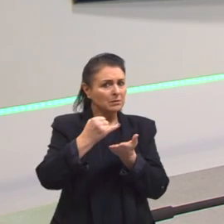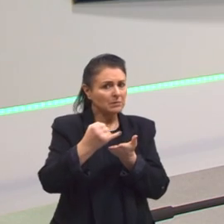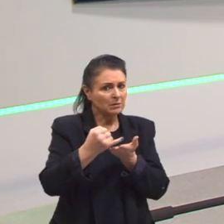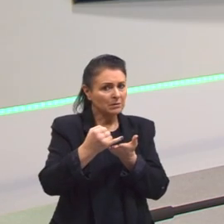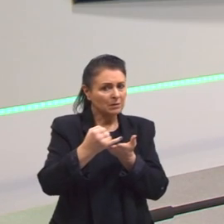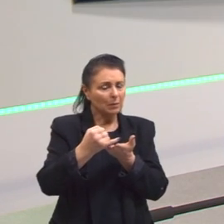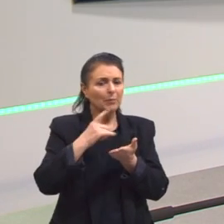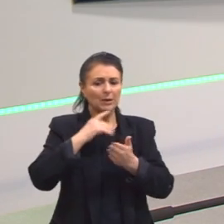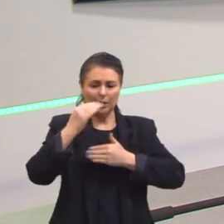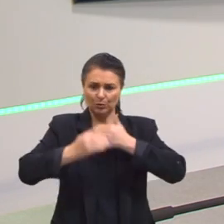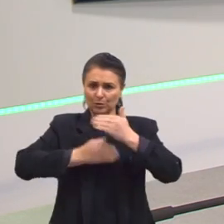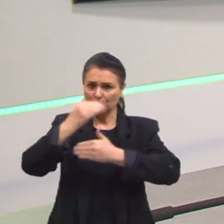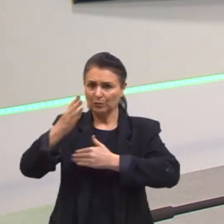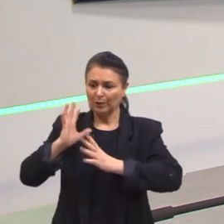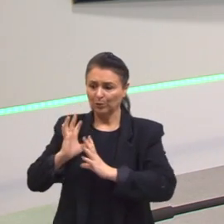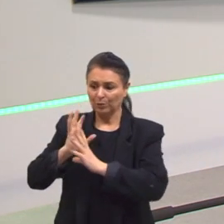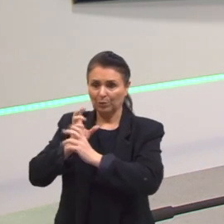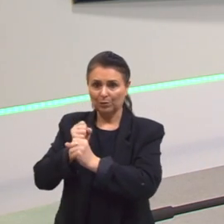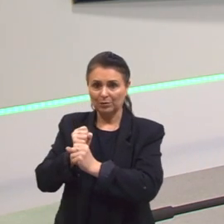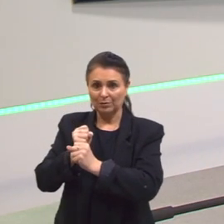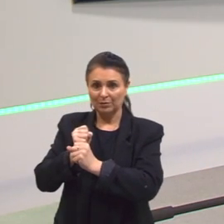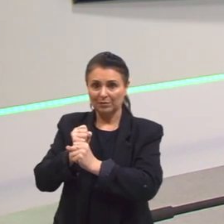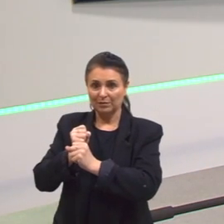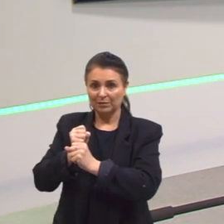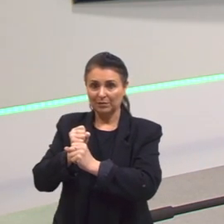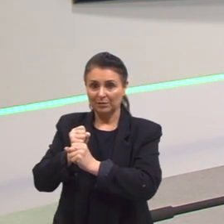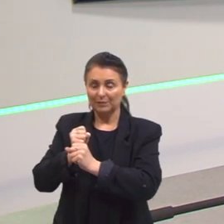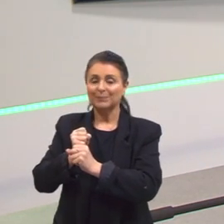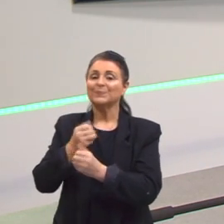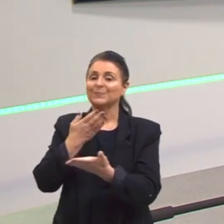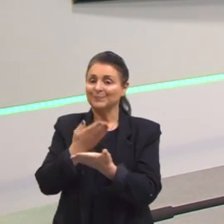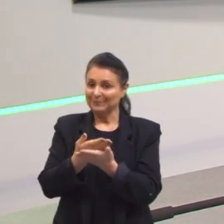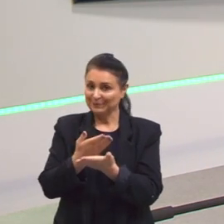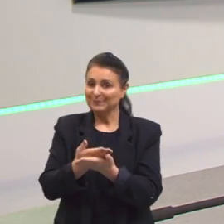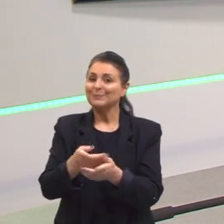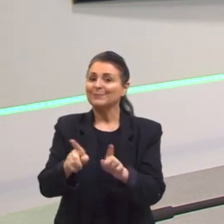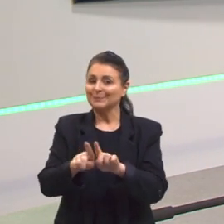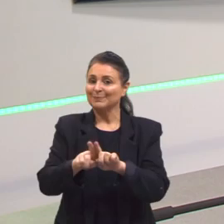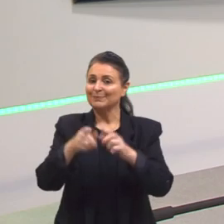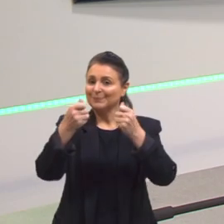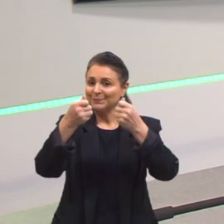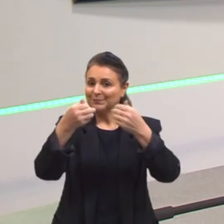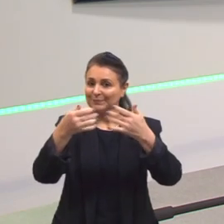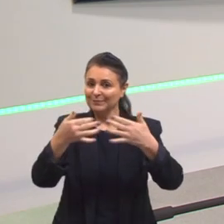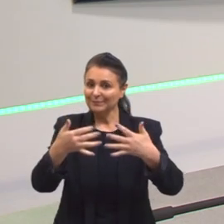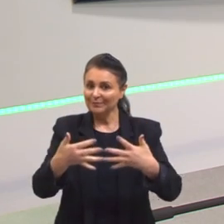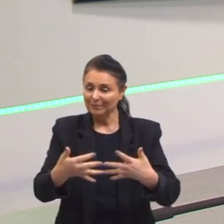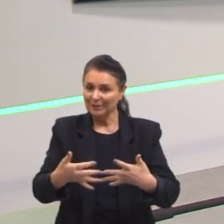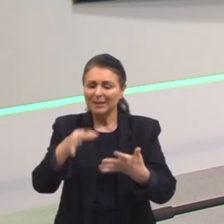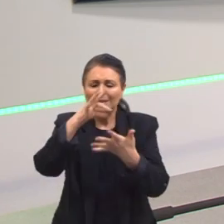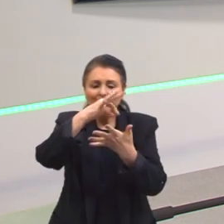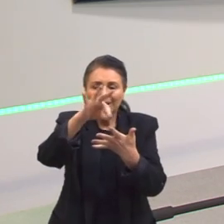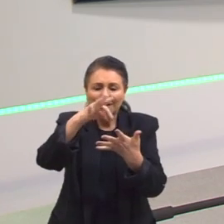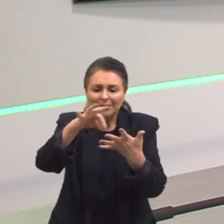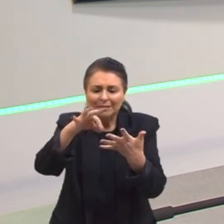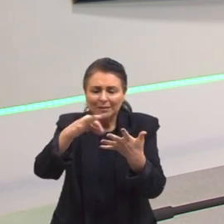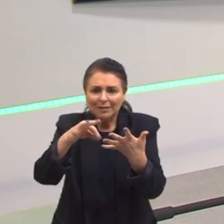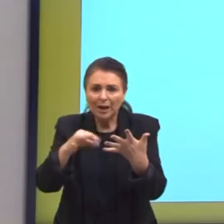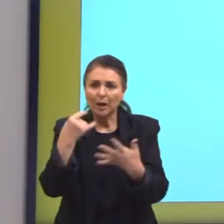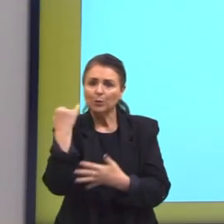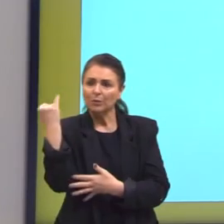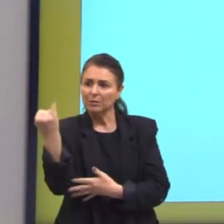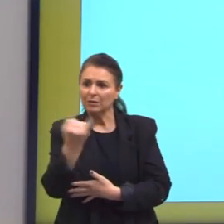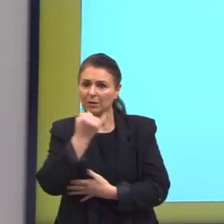nos desenvolvimentos na conclusão nessa aula também falo sobre isso sobre esse detalhamento da